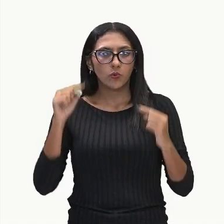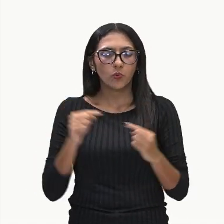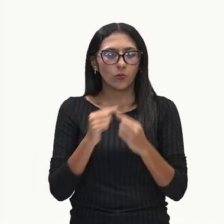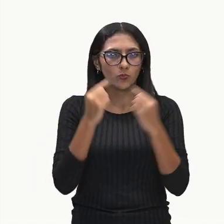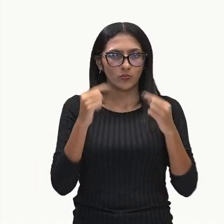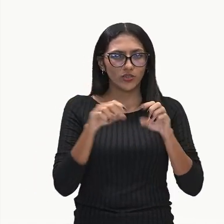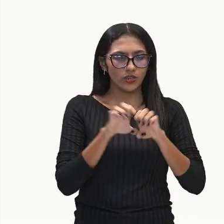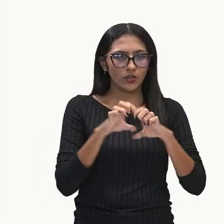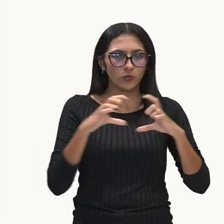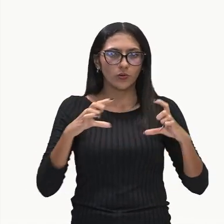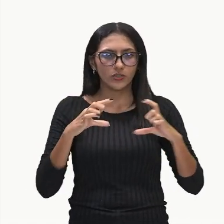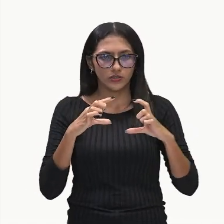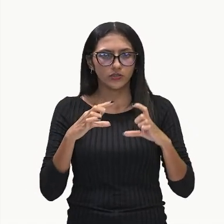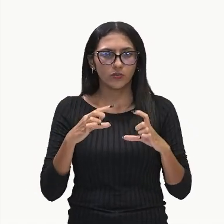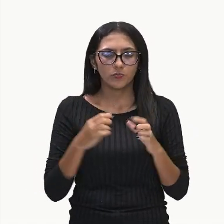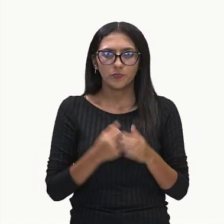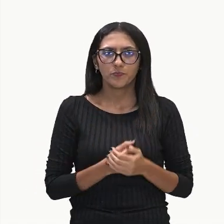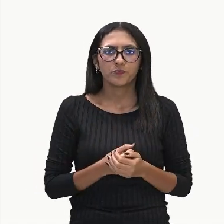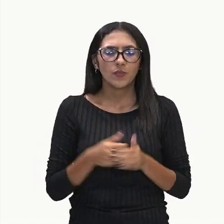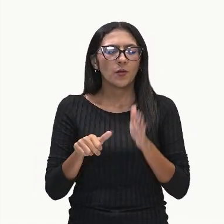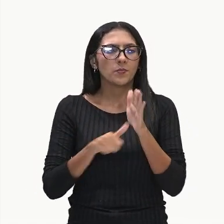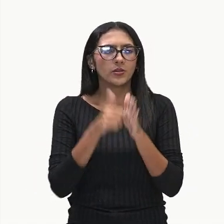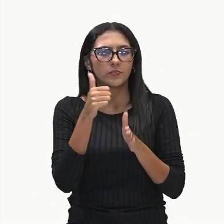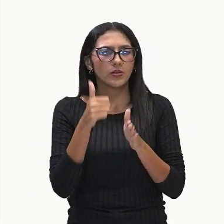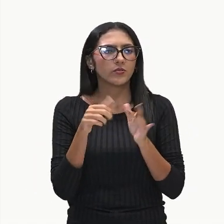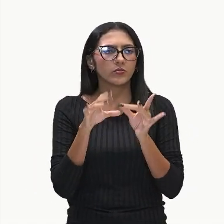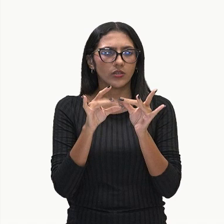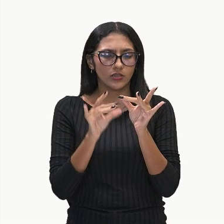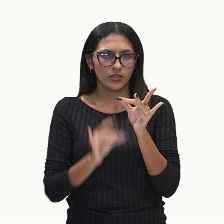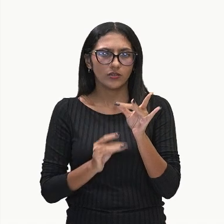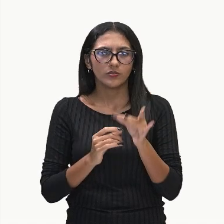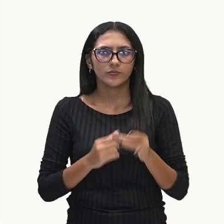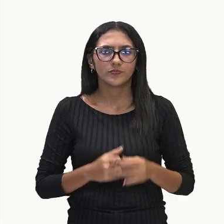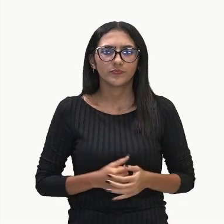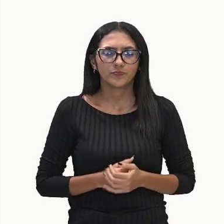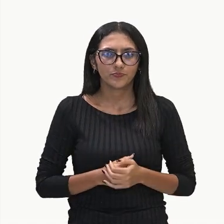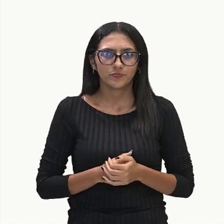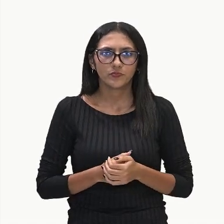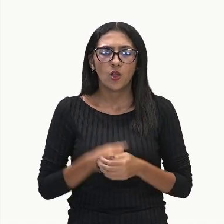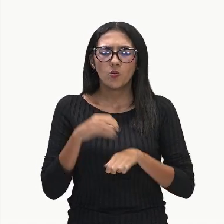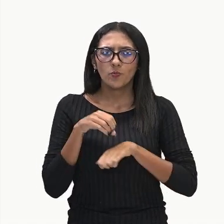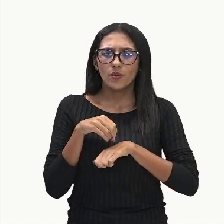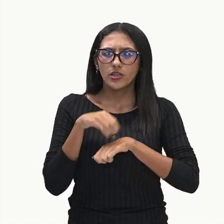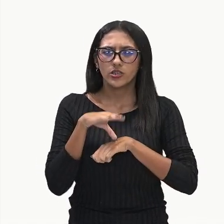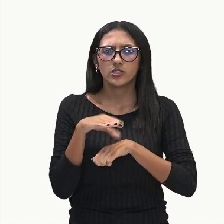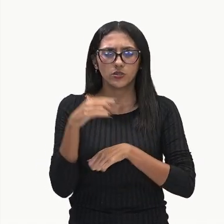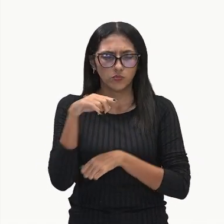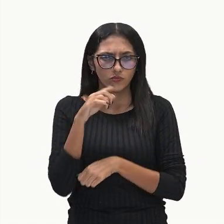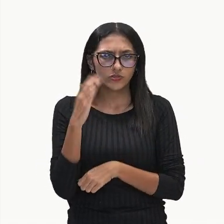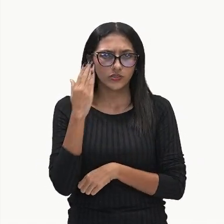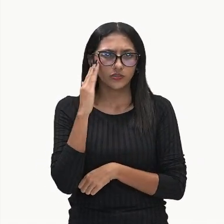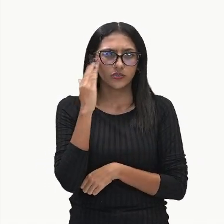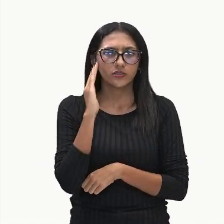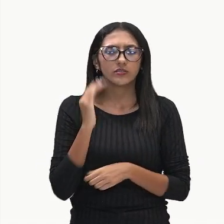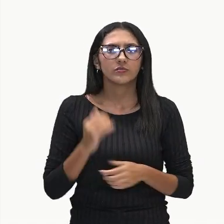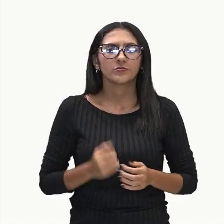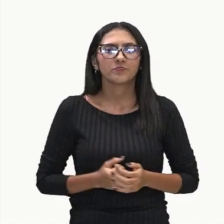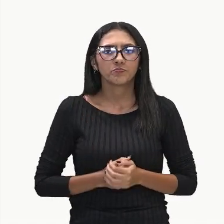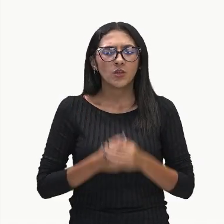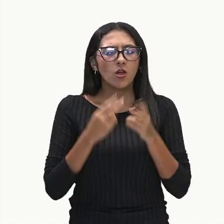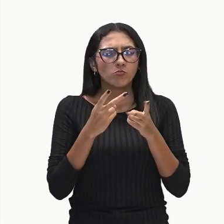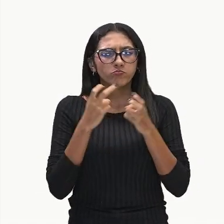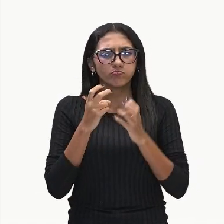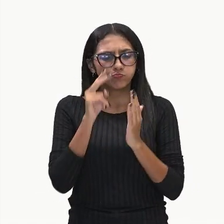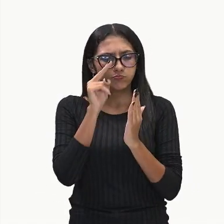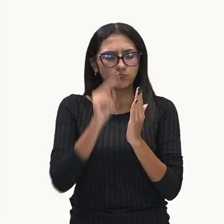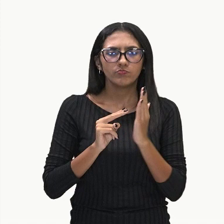ali começar pelo primeiro passo, que é o fator comum. Qual é a dica que eu dou a você? Se observando a equação,